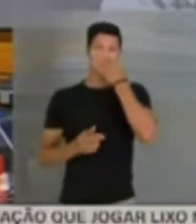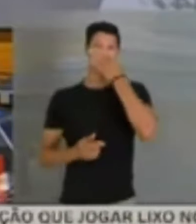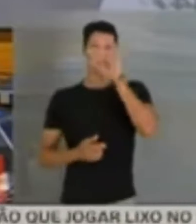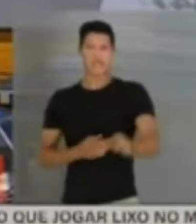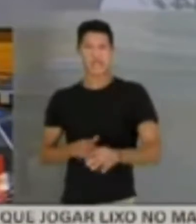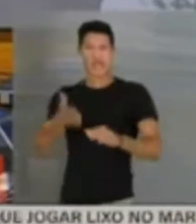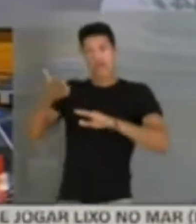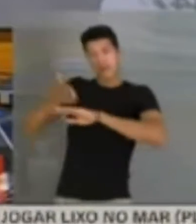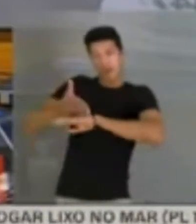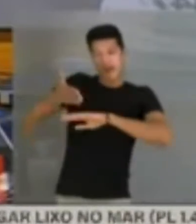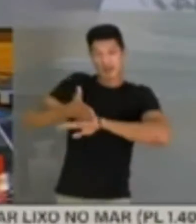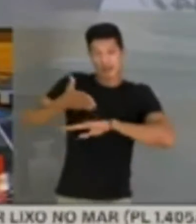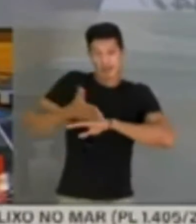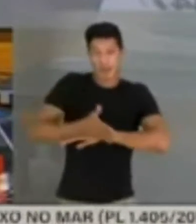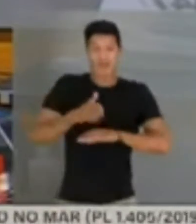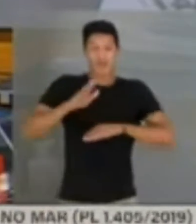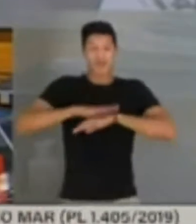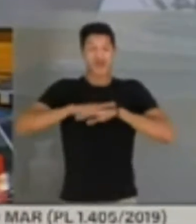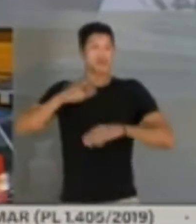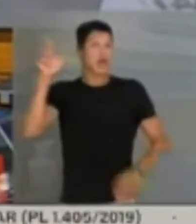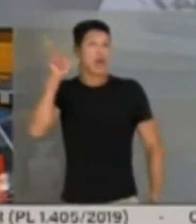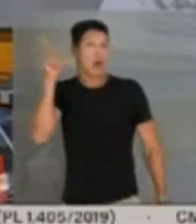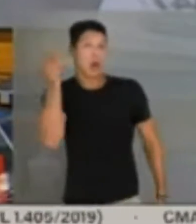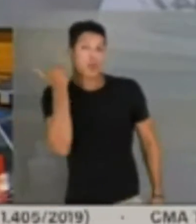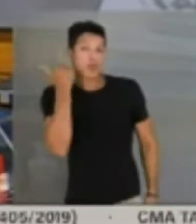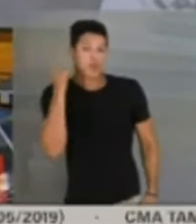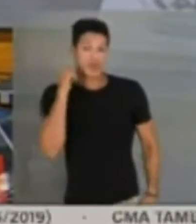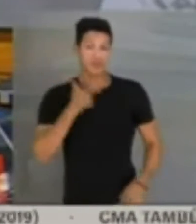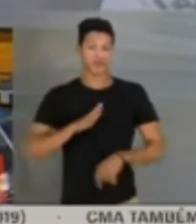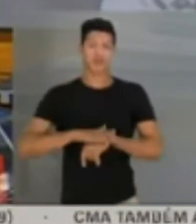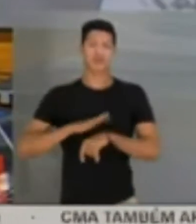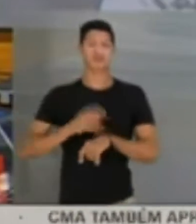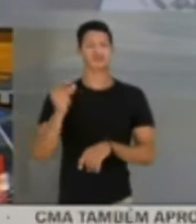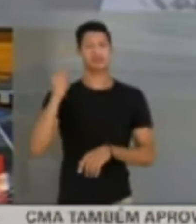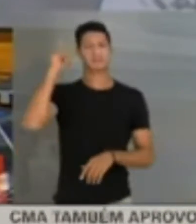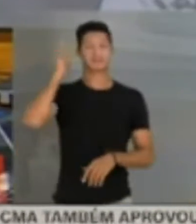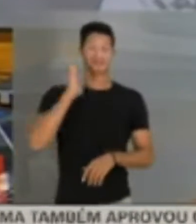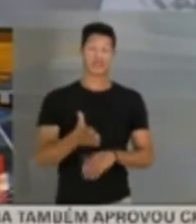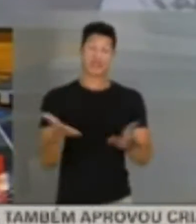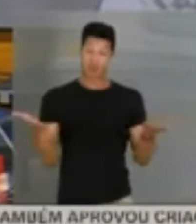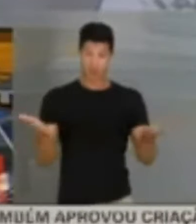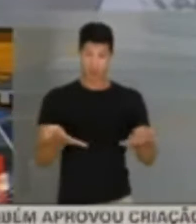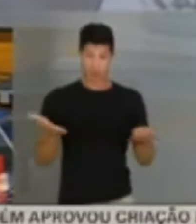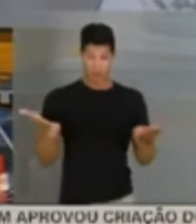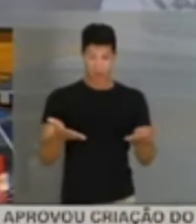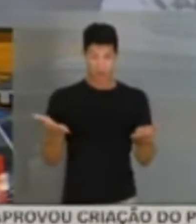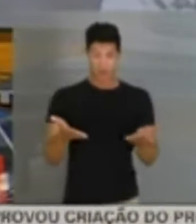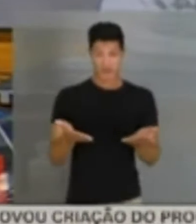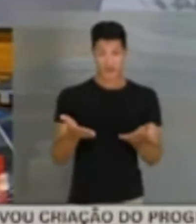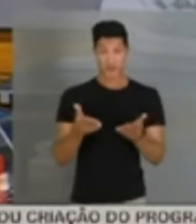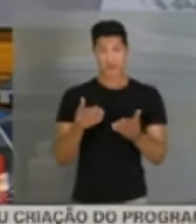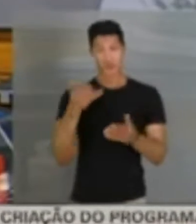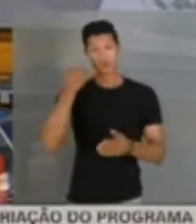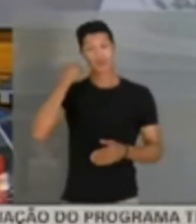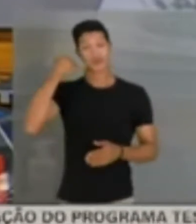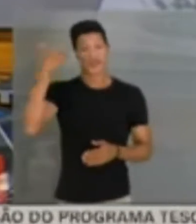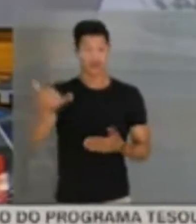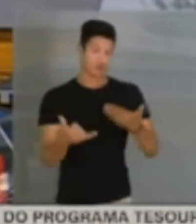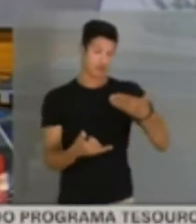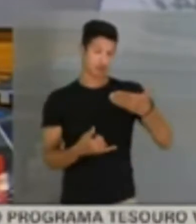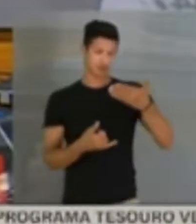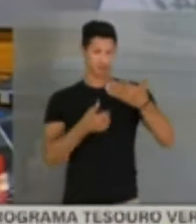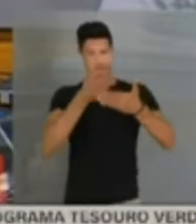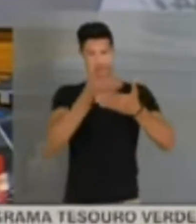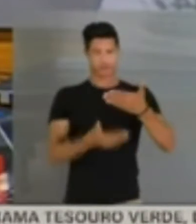condenar, participar, se fazer ouvido. Foi o tempo. Hoje, com um telefone na